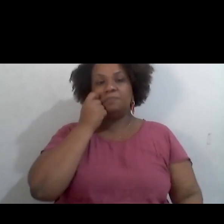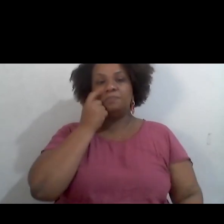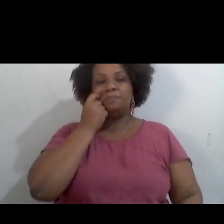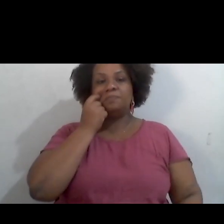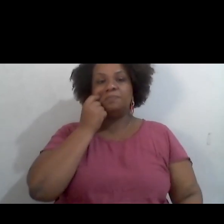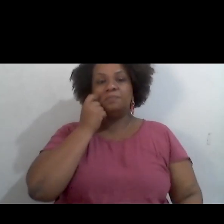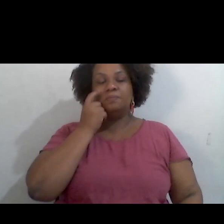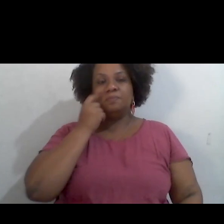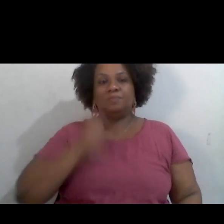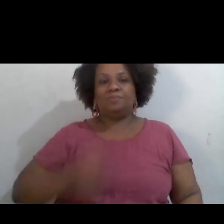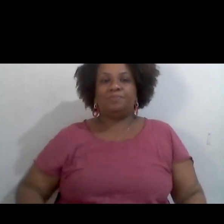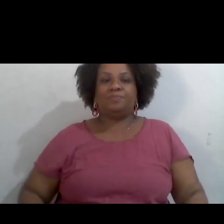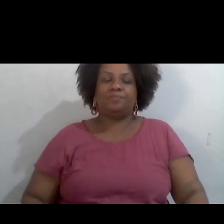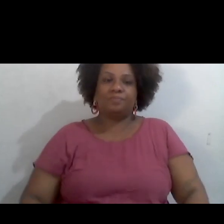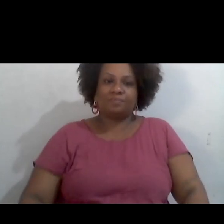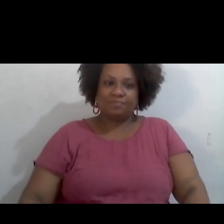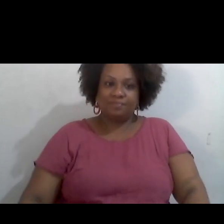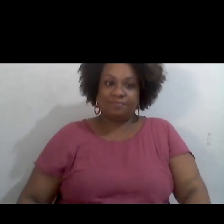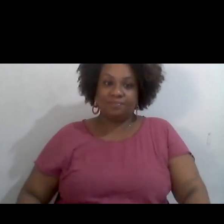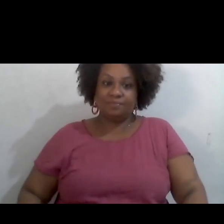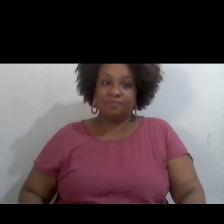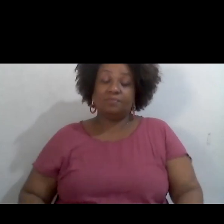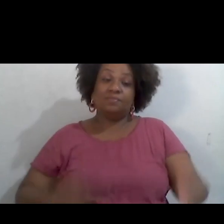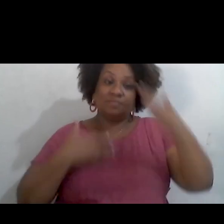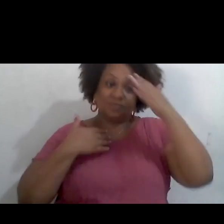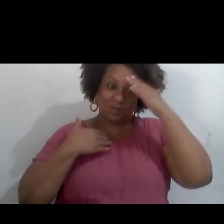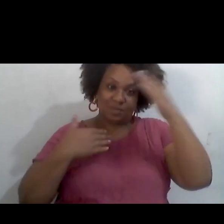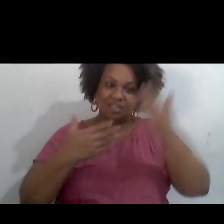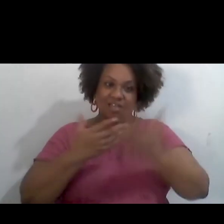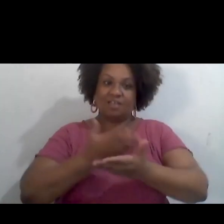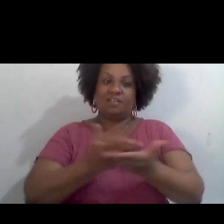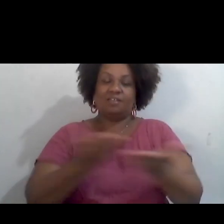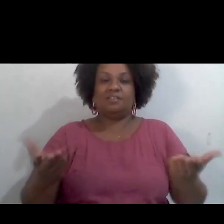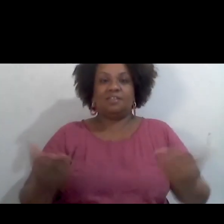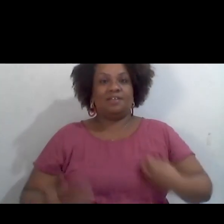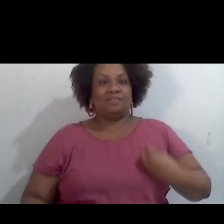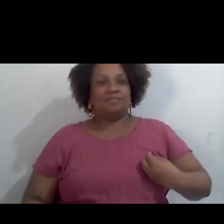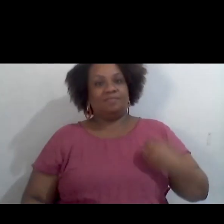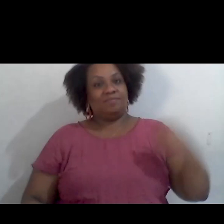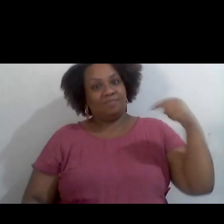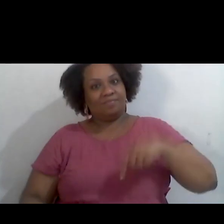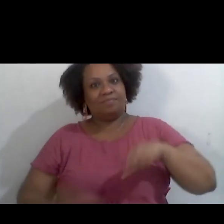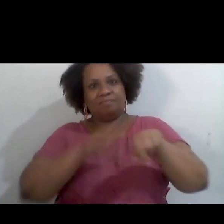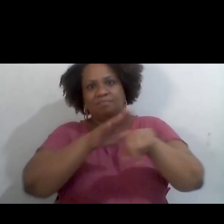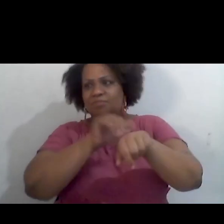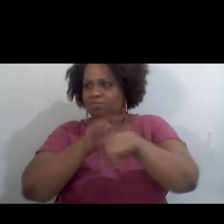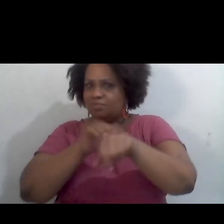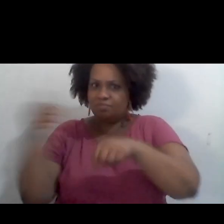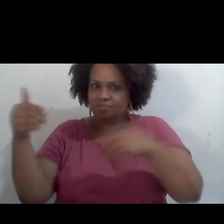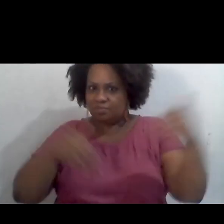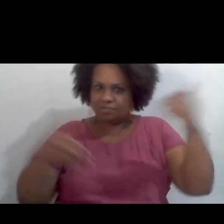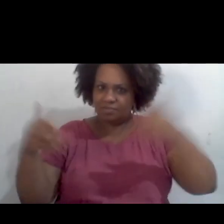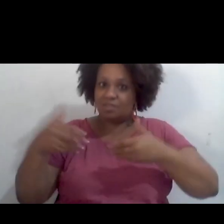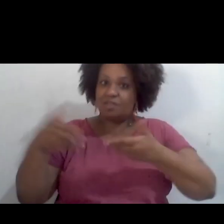Bom, agradeço, em primeiro lugar, a presença de todas as pessoas que atenderam esse nosso chamado, nosso